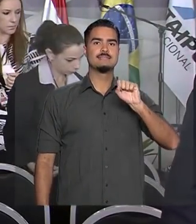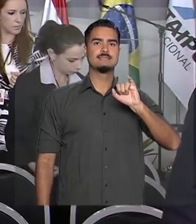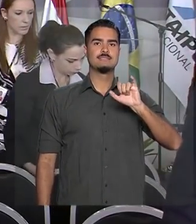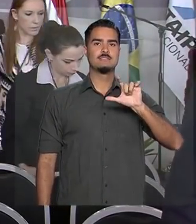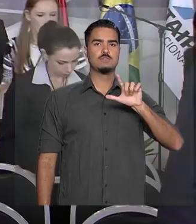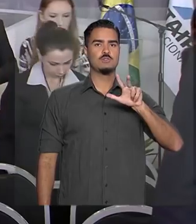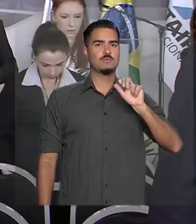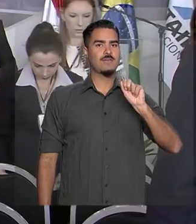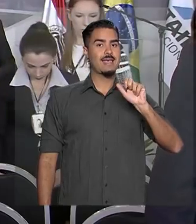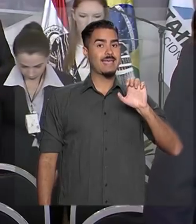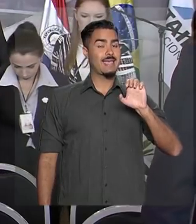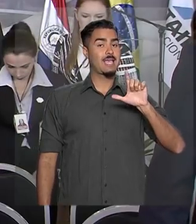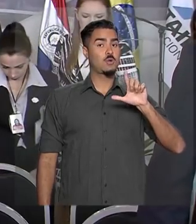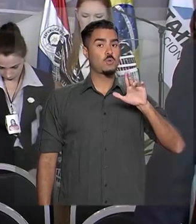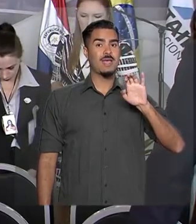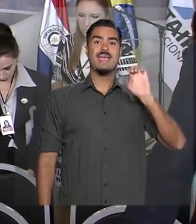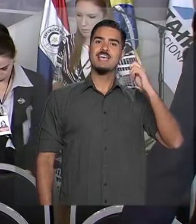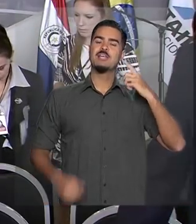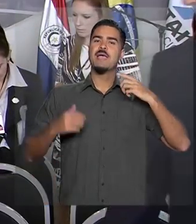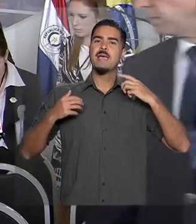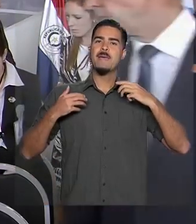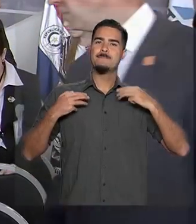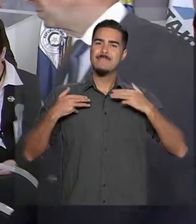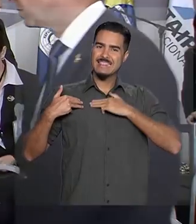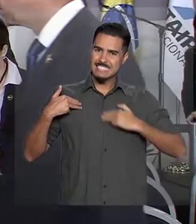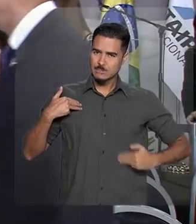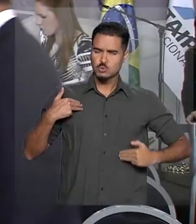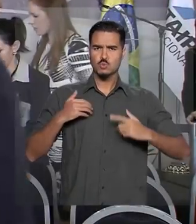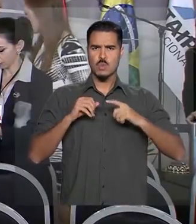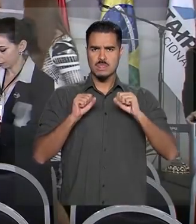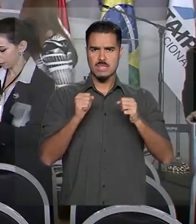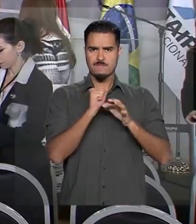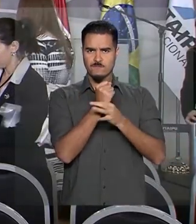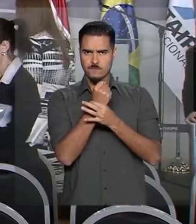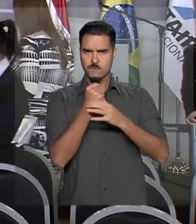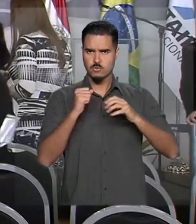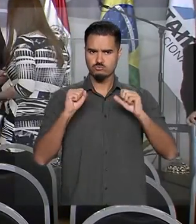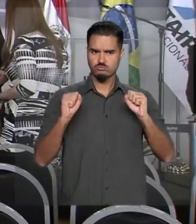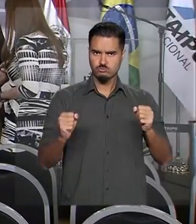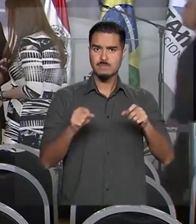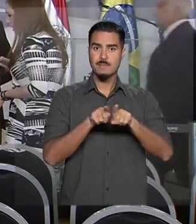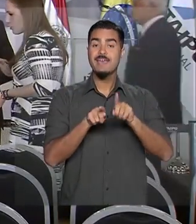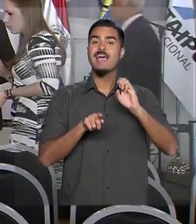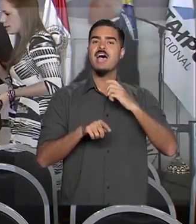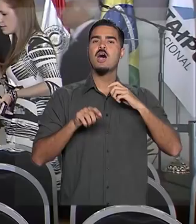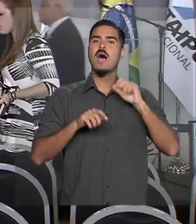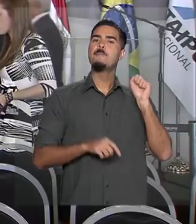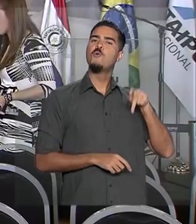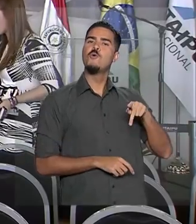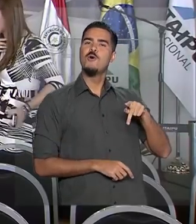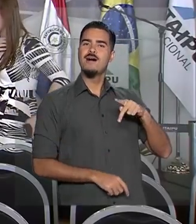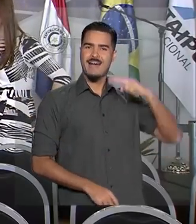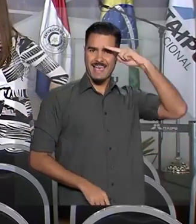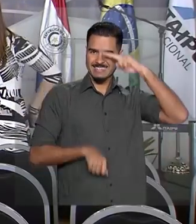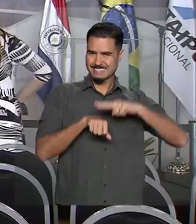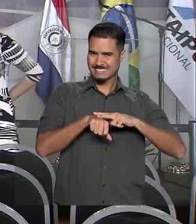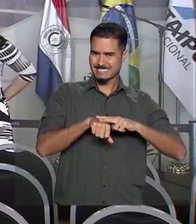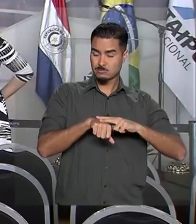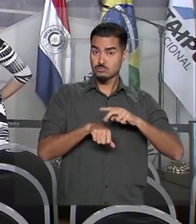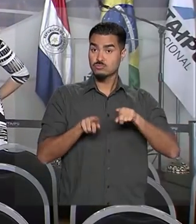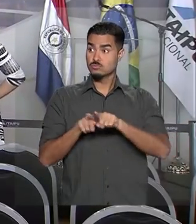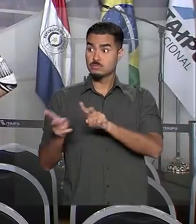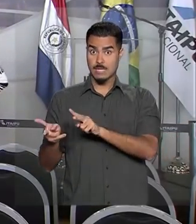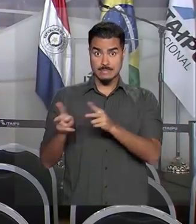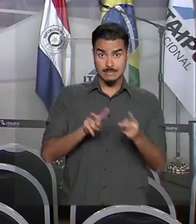da Defesa e general reformado do Exército. Outra transmissão de cargo que também acontece aqui é ao novo